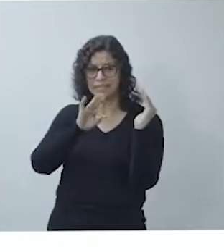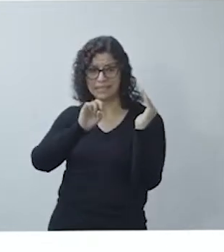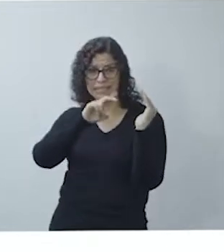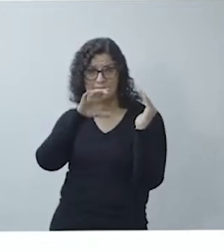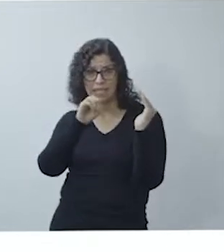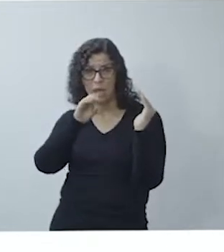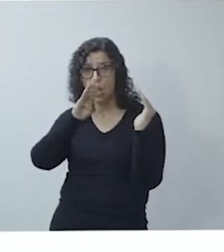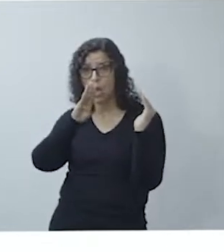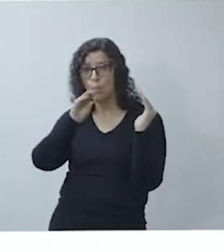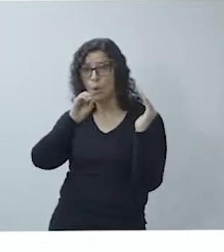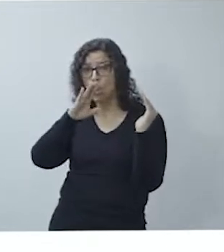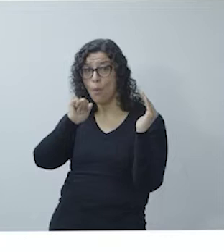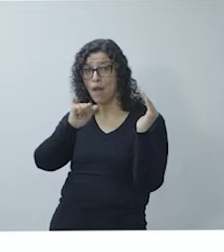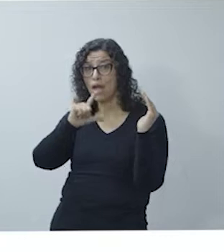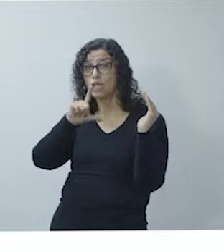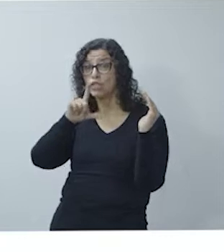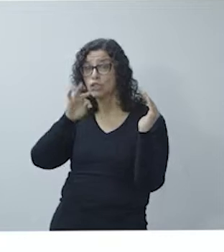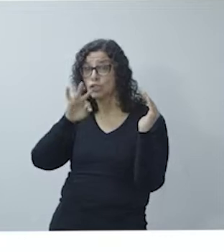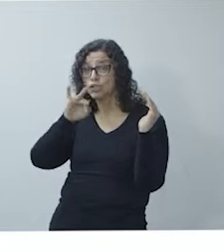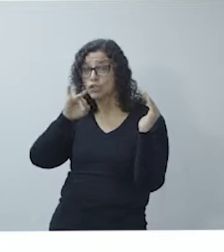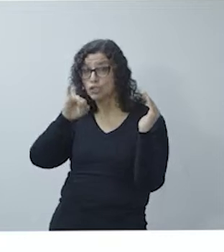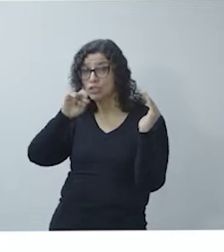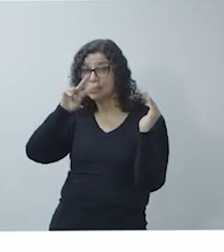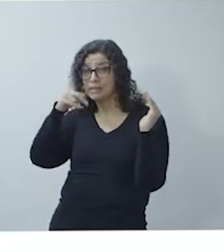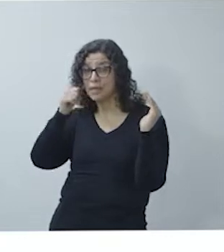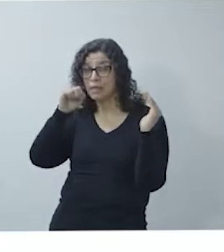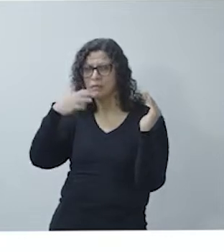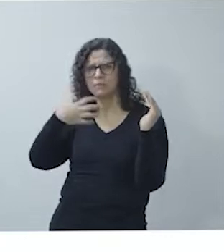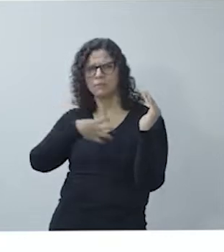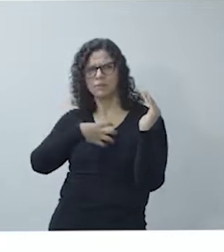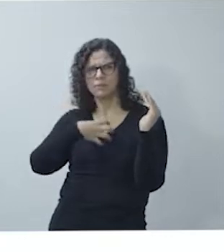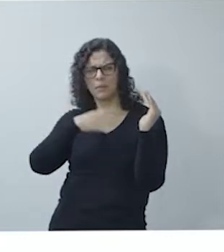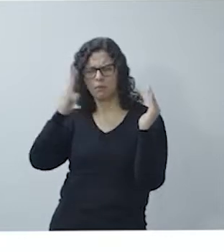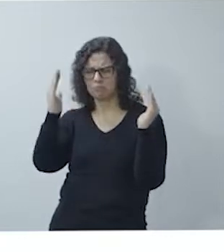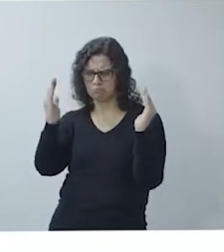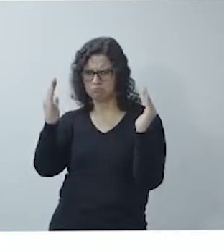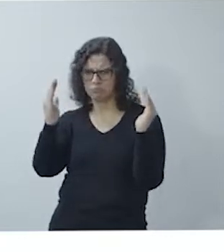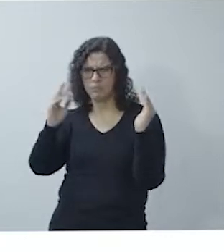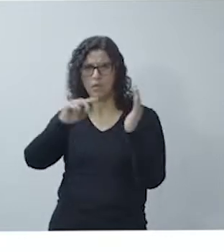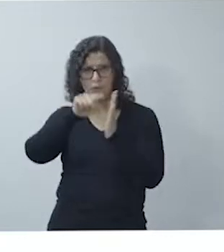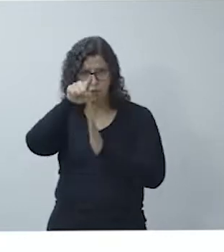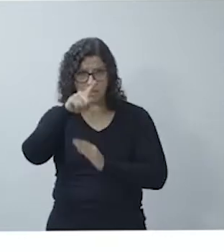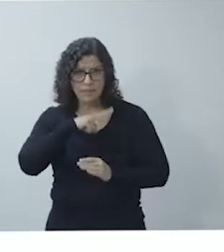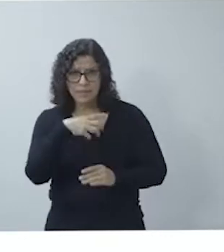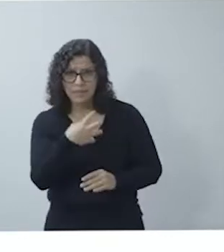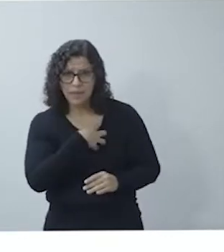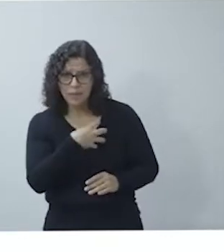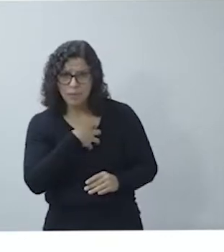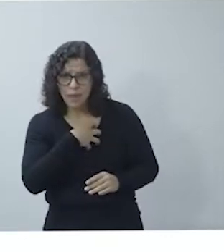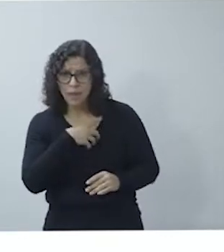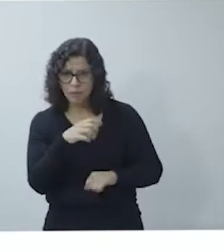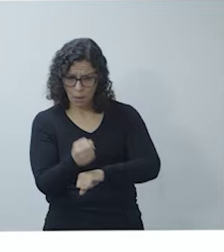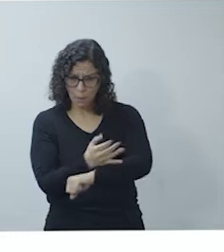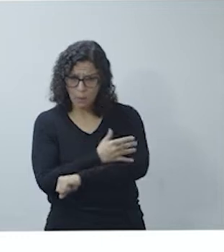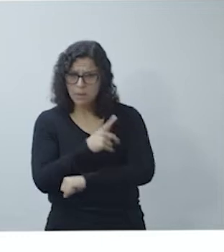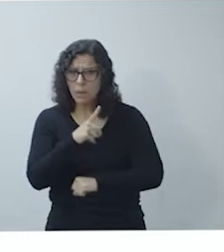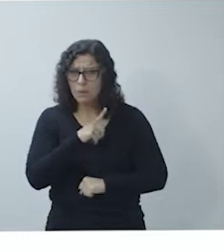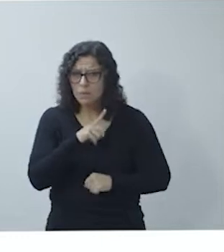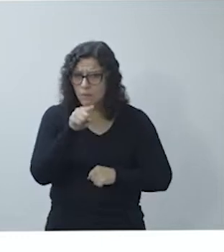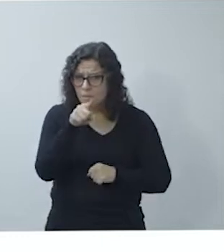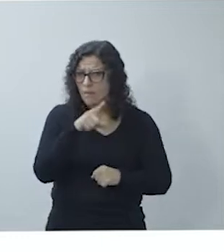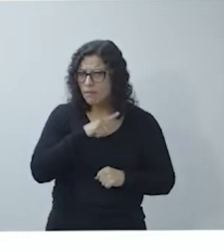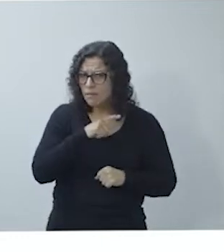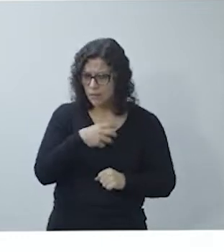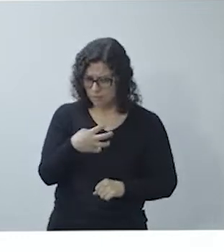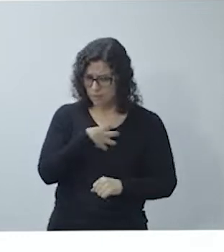boa que até tinha sentimentos. Você é uma pessoa que tem sentimentos? Você tem